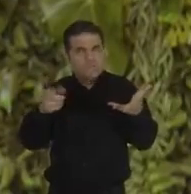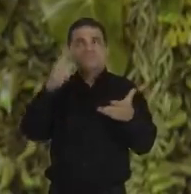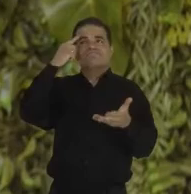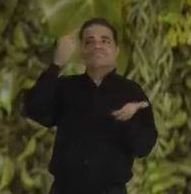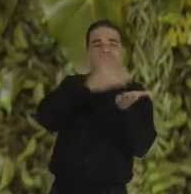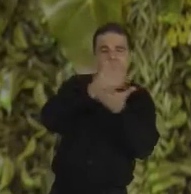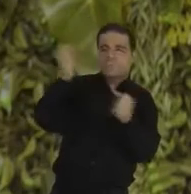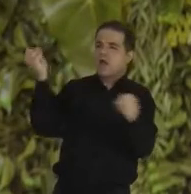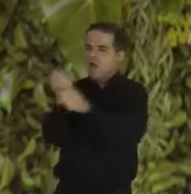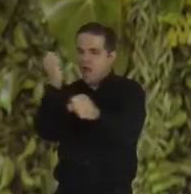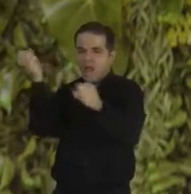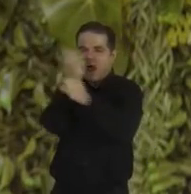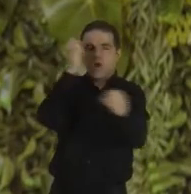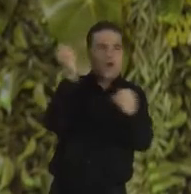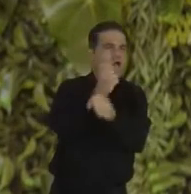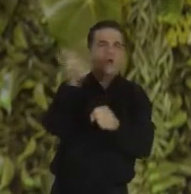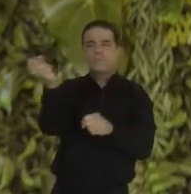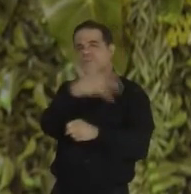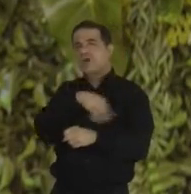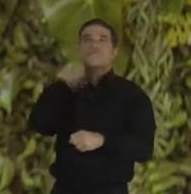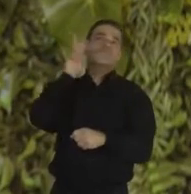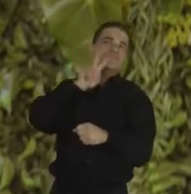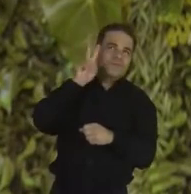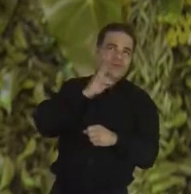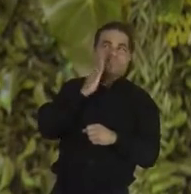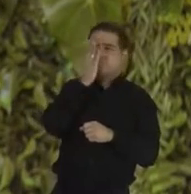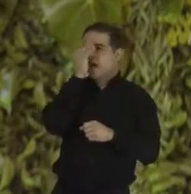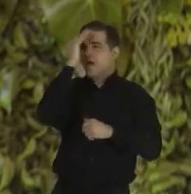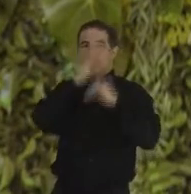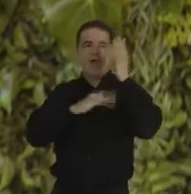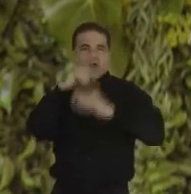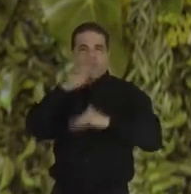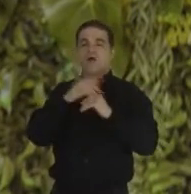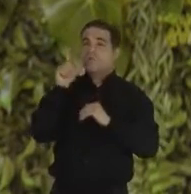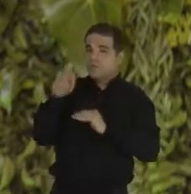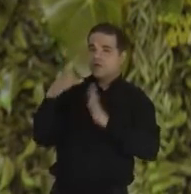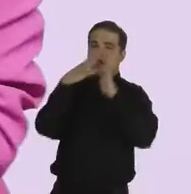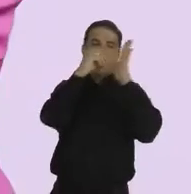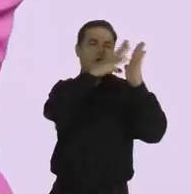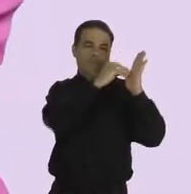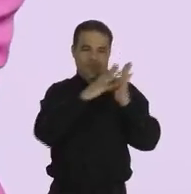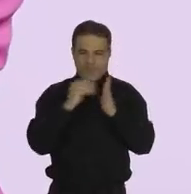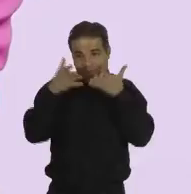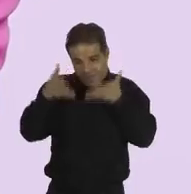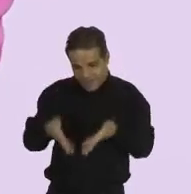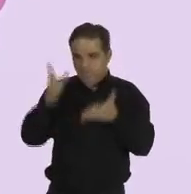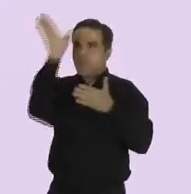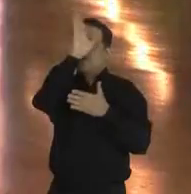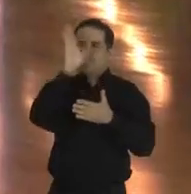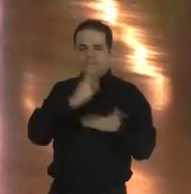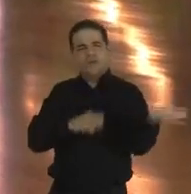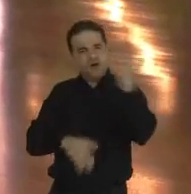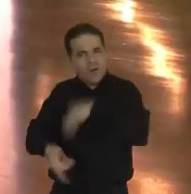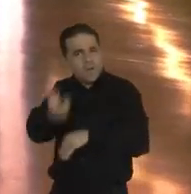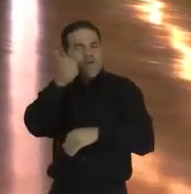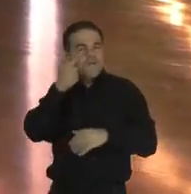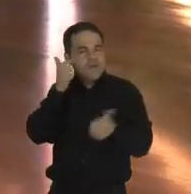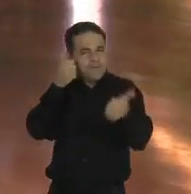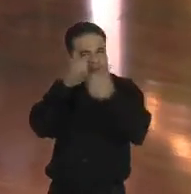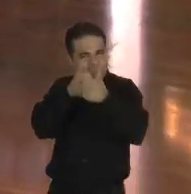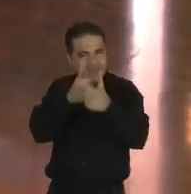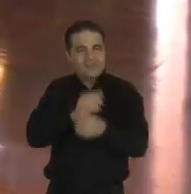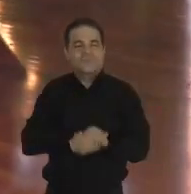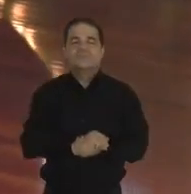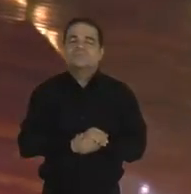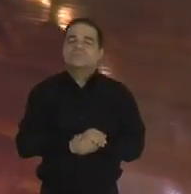começa a construir uma nova história de sucesso com esses modelos aqui no Brasil Vamos então ver mais de perto vamos lá